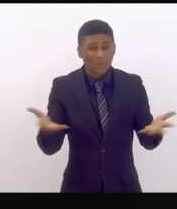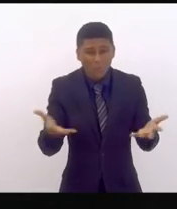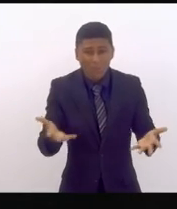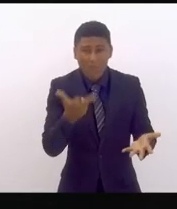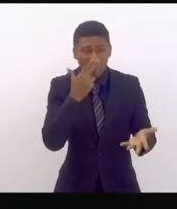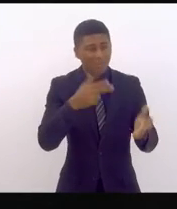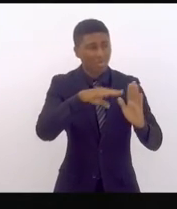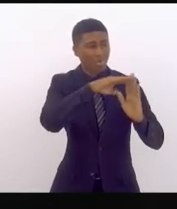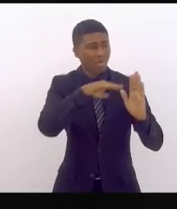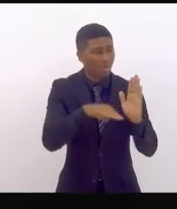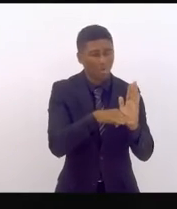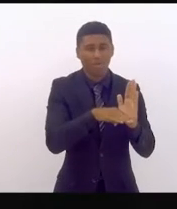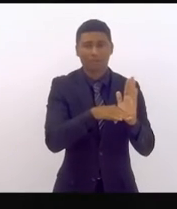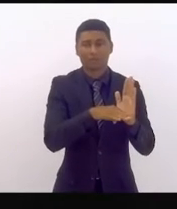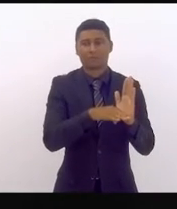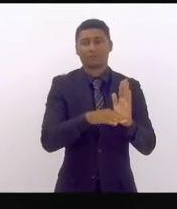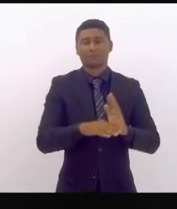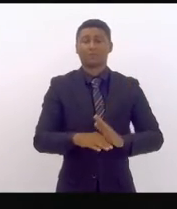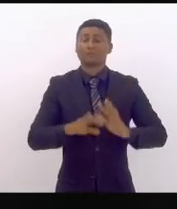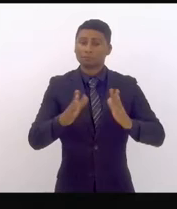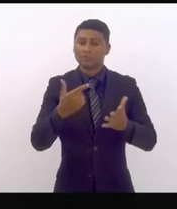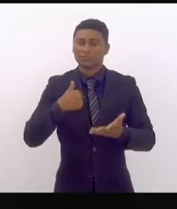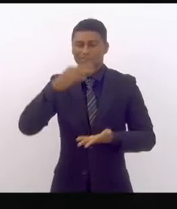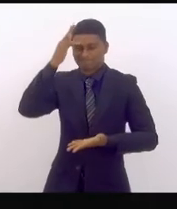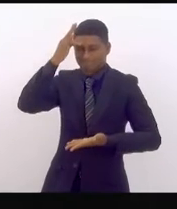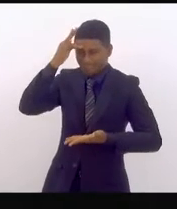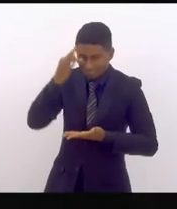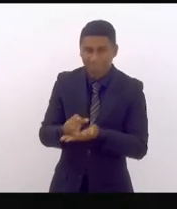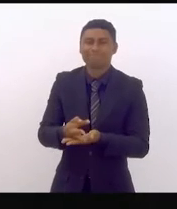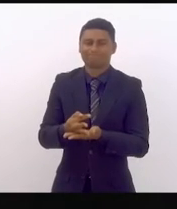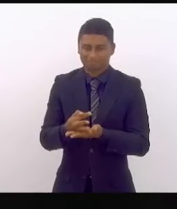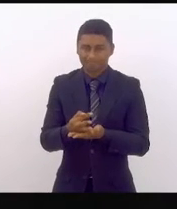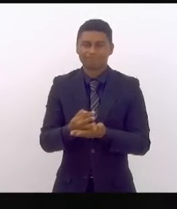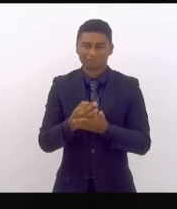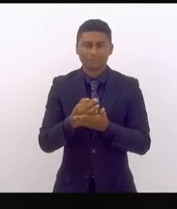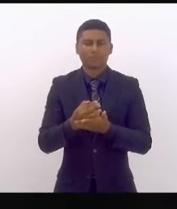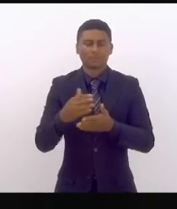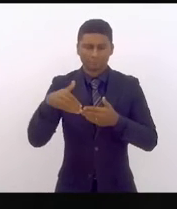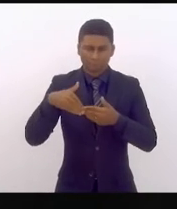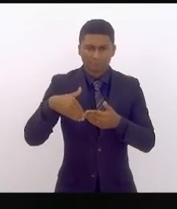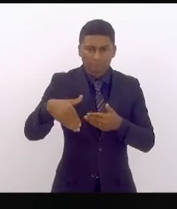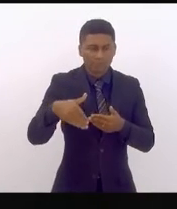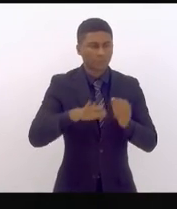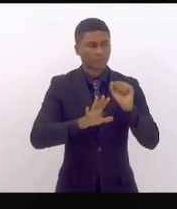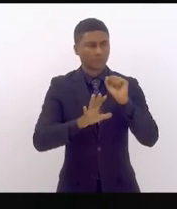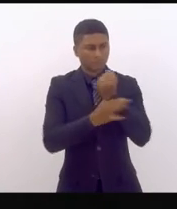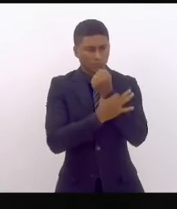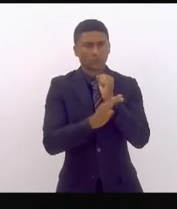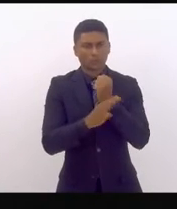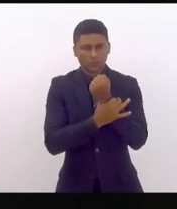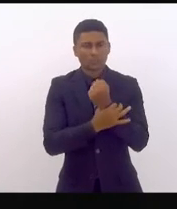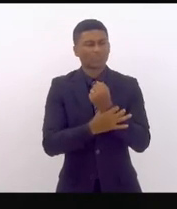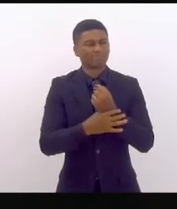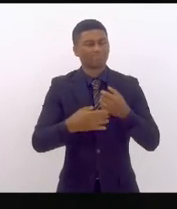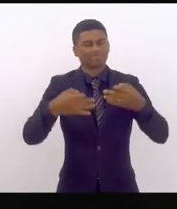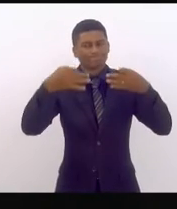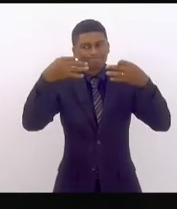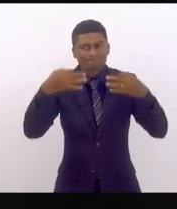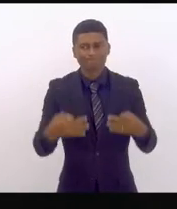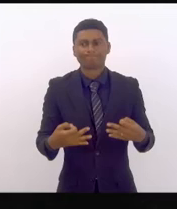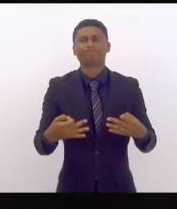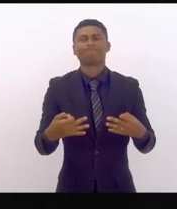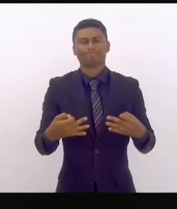mas tenho fé que um dia a segurança pública a gente vai voltar a ter aquela cultura Presidente